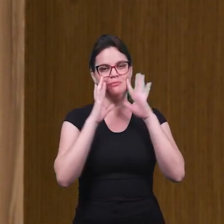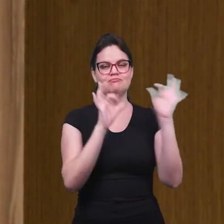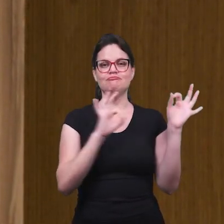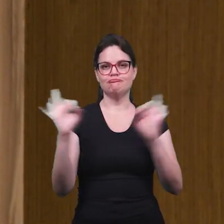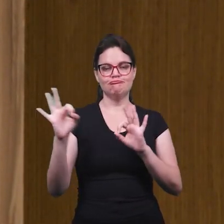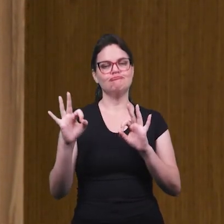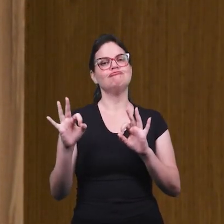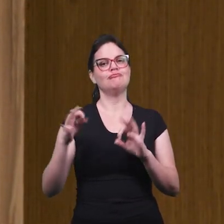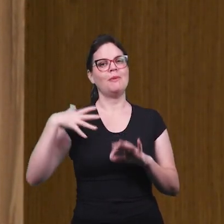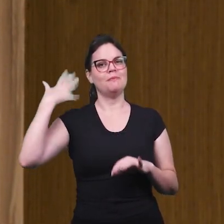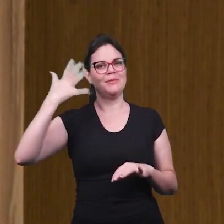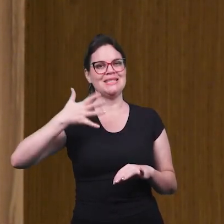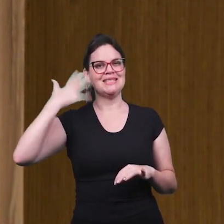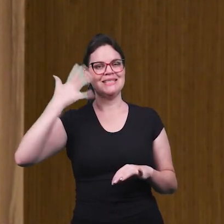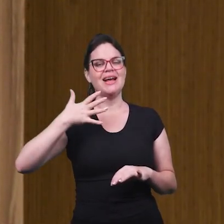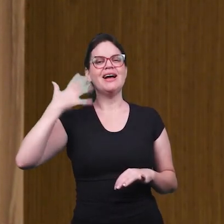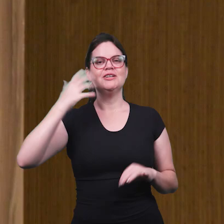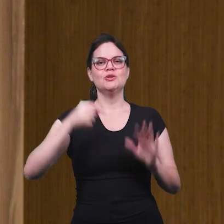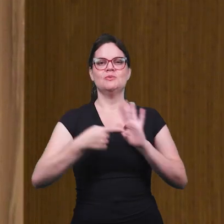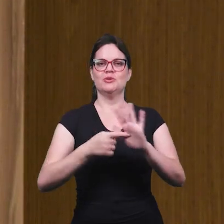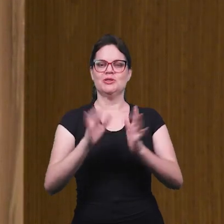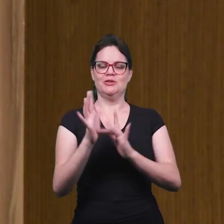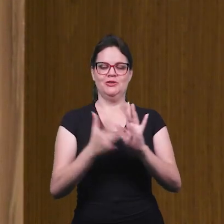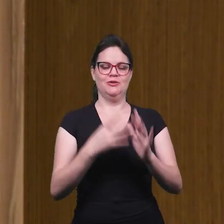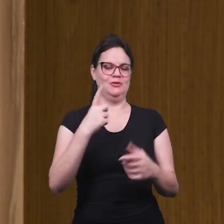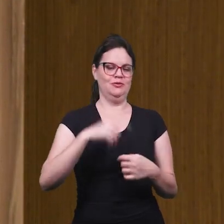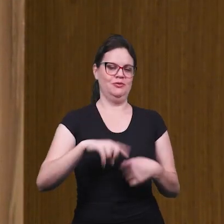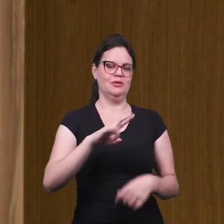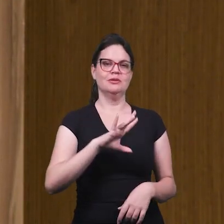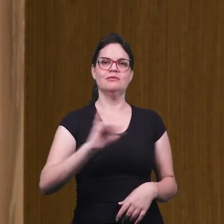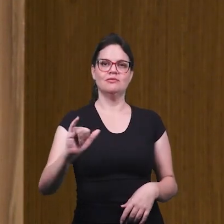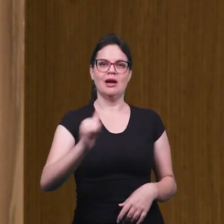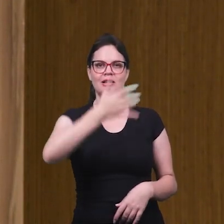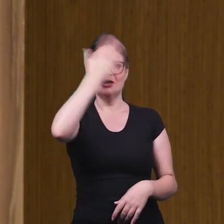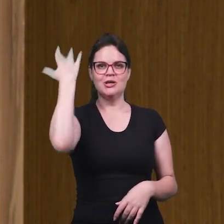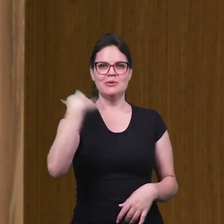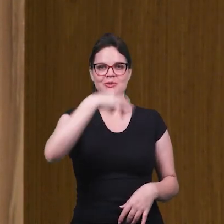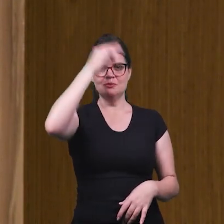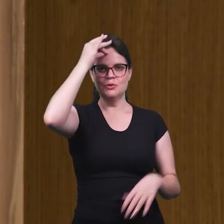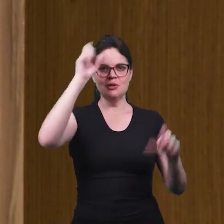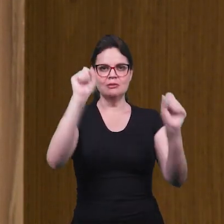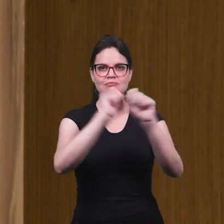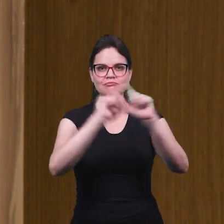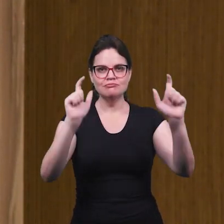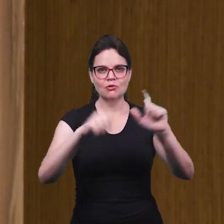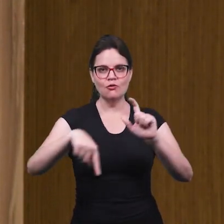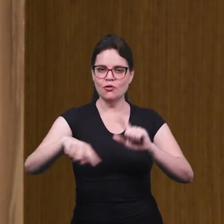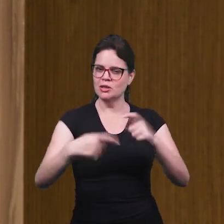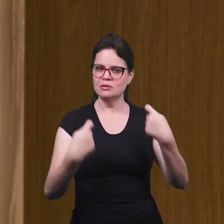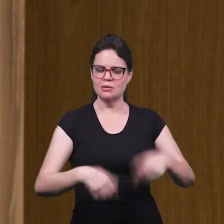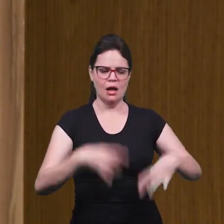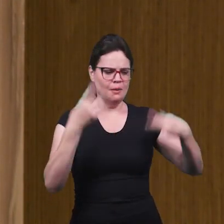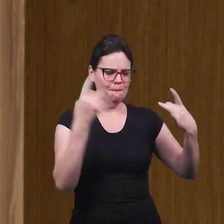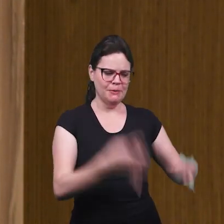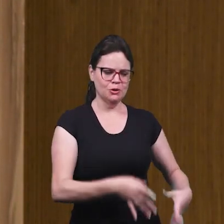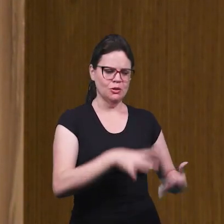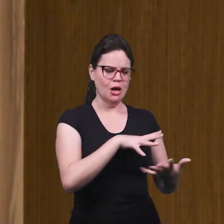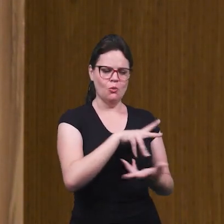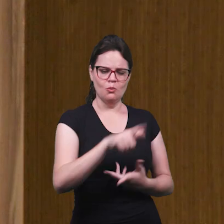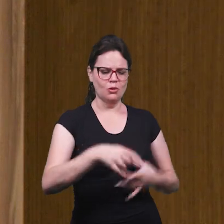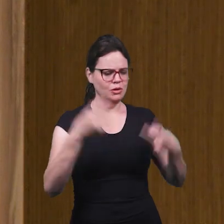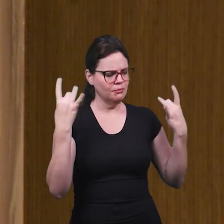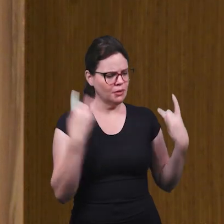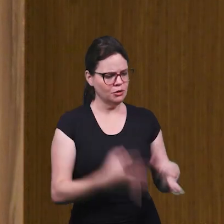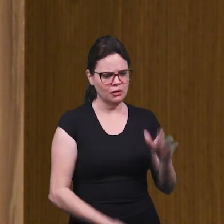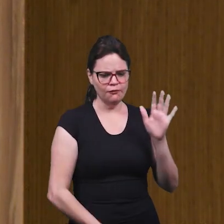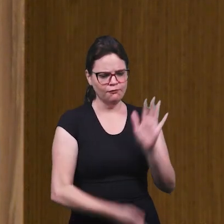Santo falando que Jesus vai voltar. E é para fugir deste mundo, para receber a herança da eternidade que está